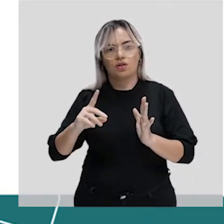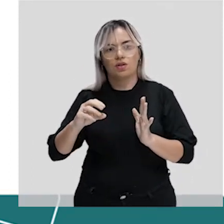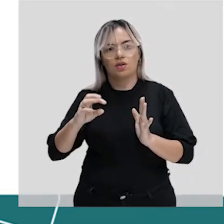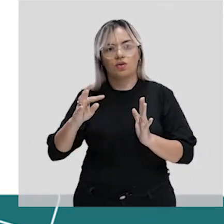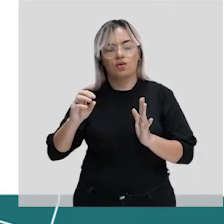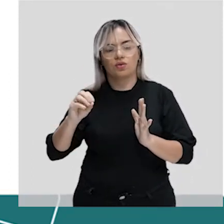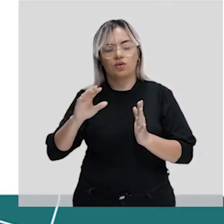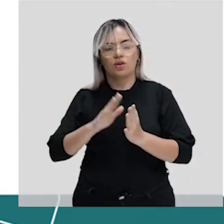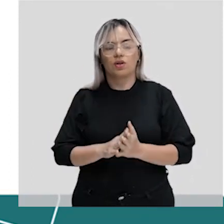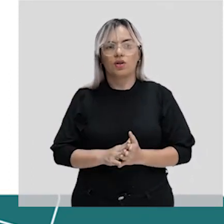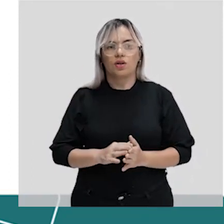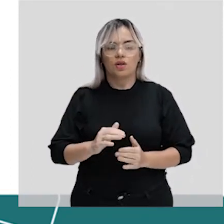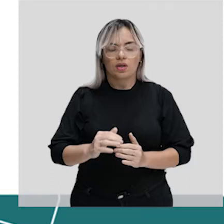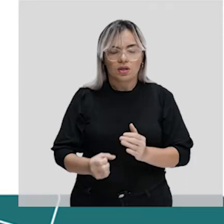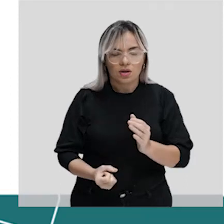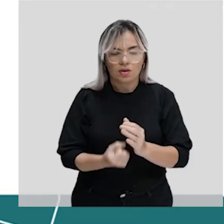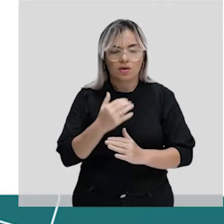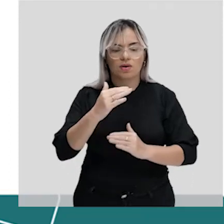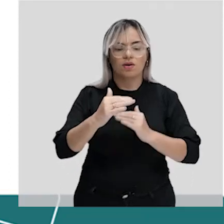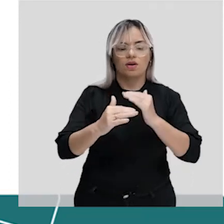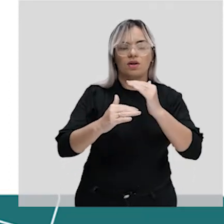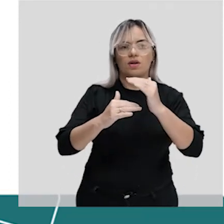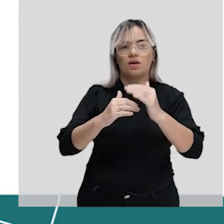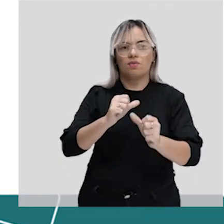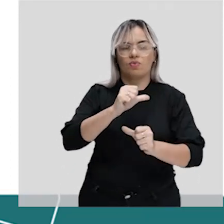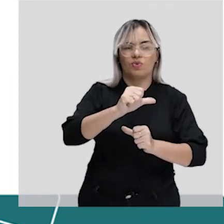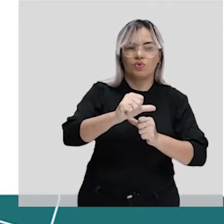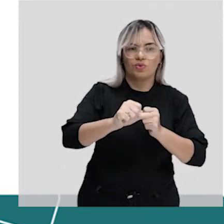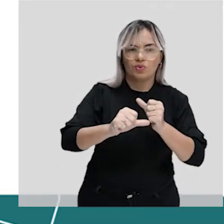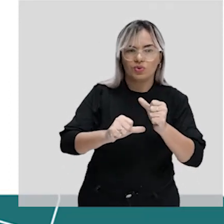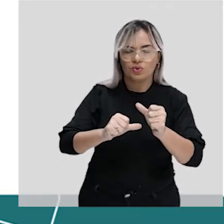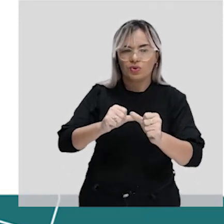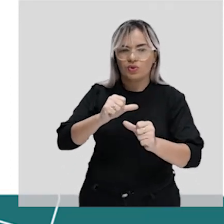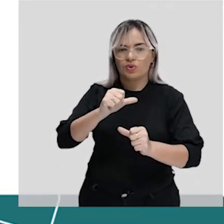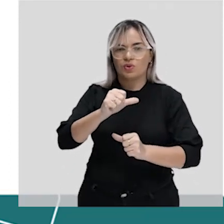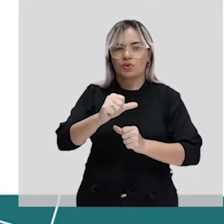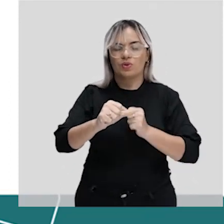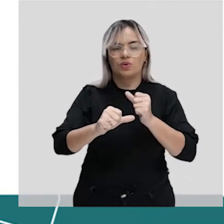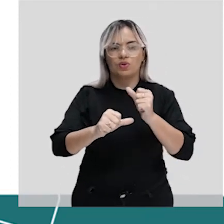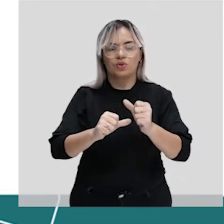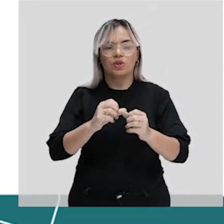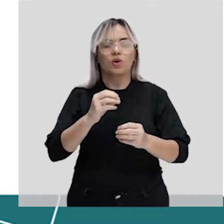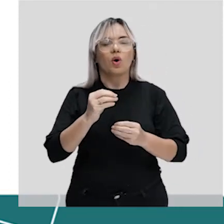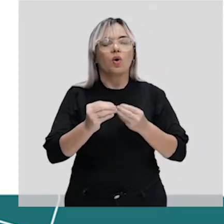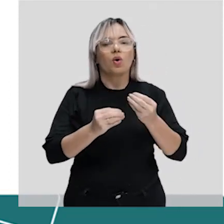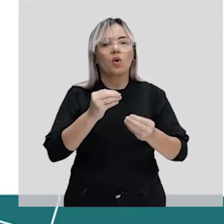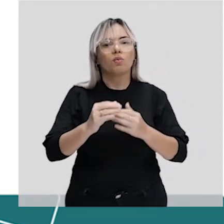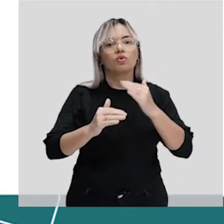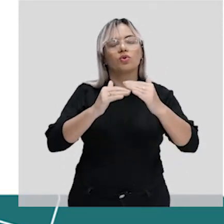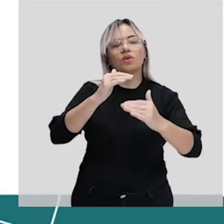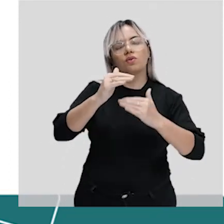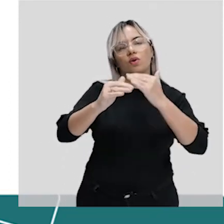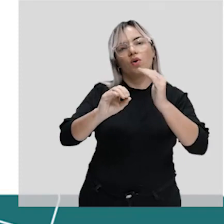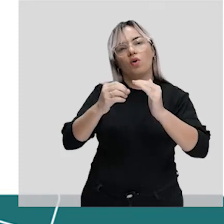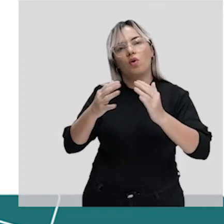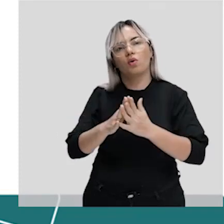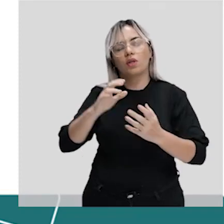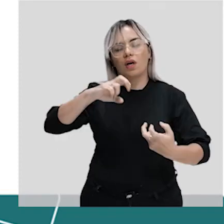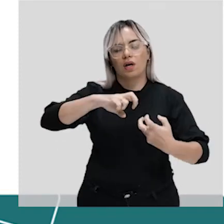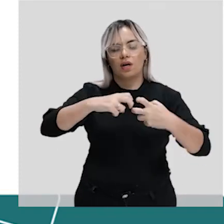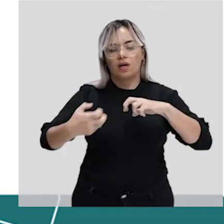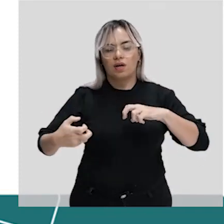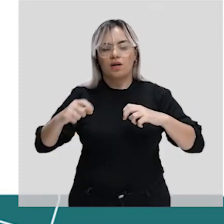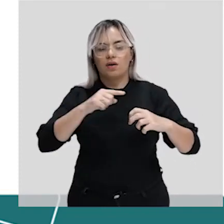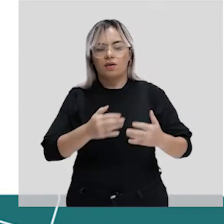sofrer inviabilidades, tanto no desenvolvimento dele, ou então na sua